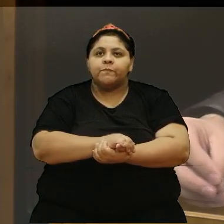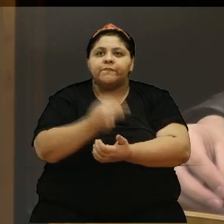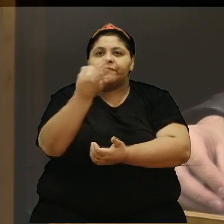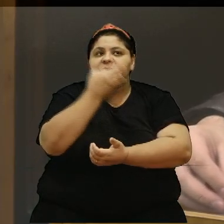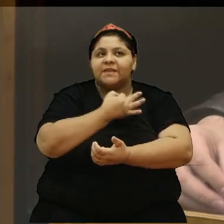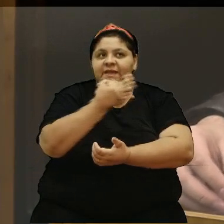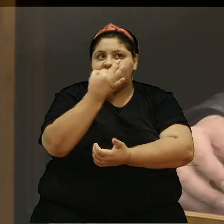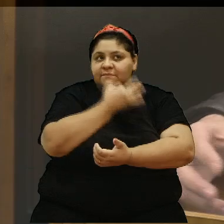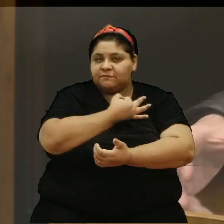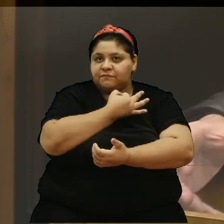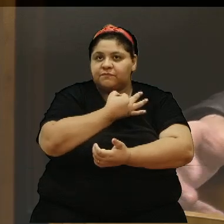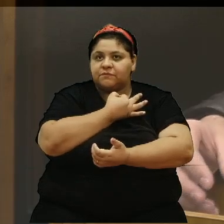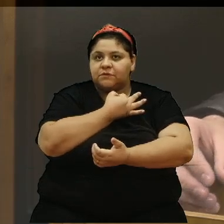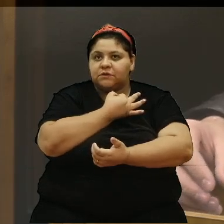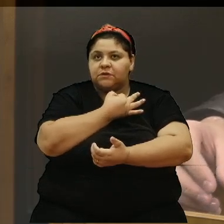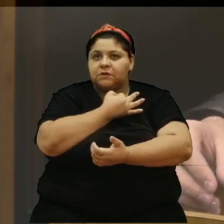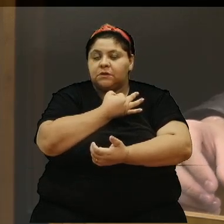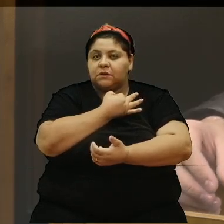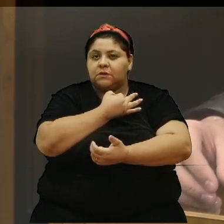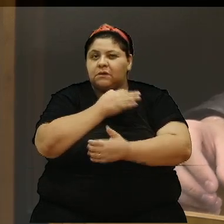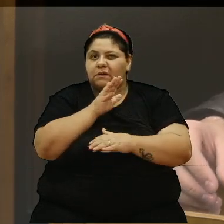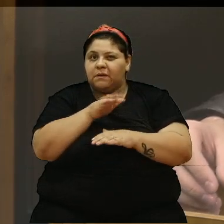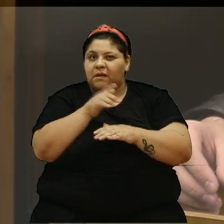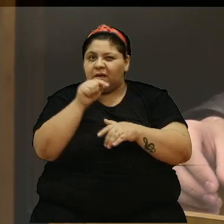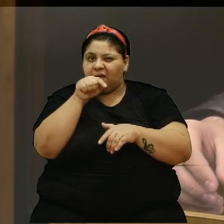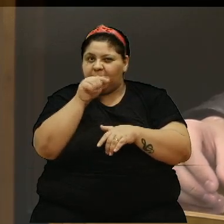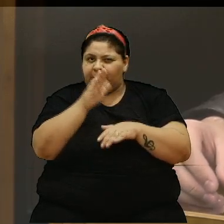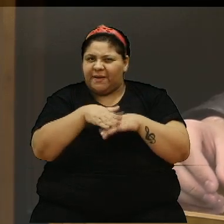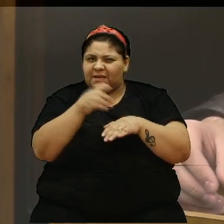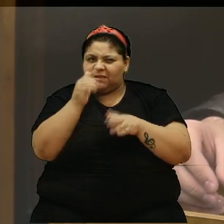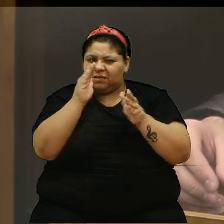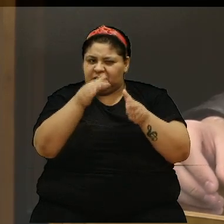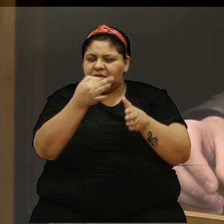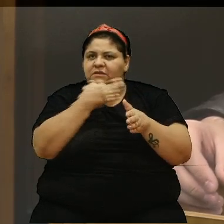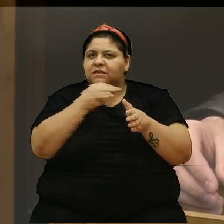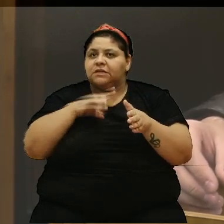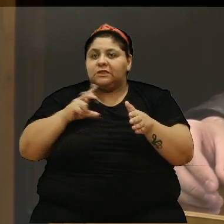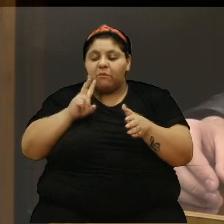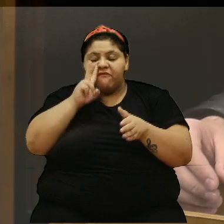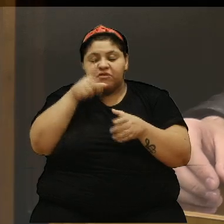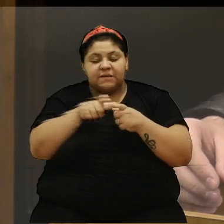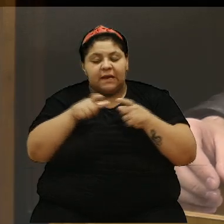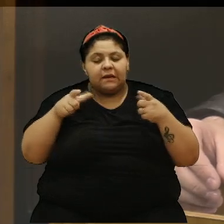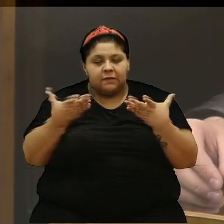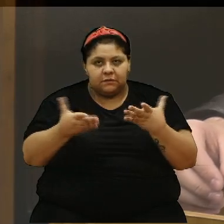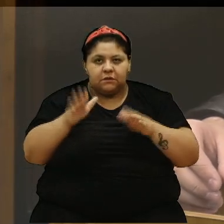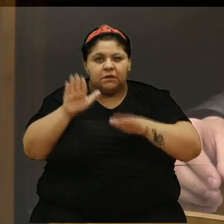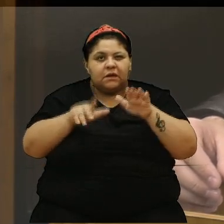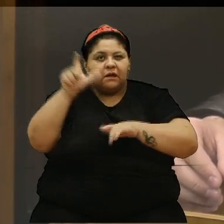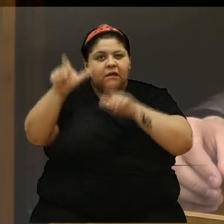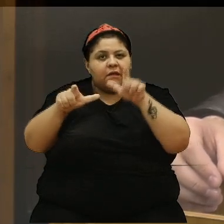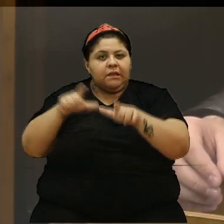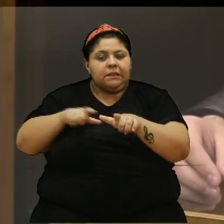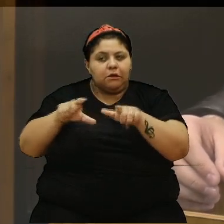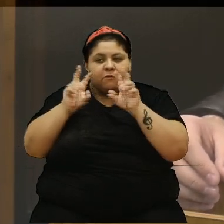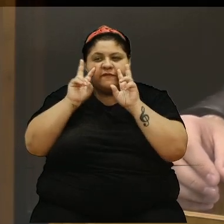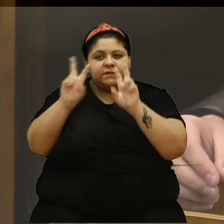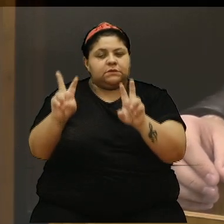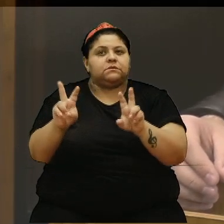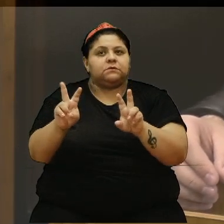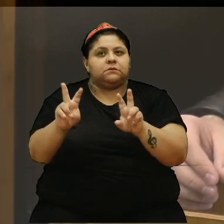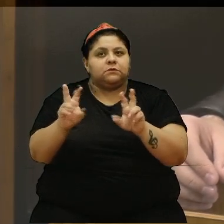do Sul e, mais especificamente agora, o Parlamento caxiense exerce uma força muito grande. Às vezes as pessoas têm uma visão,